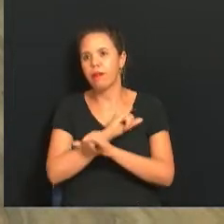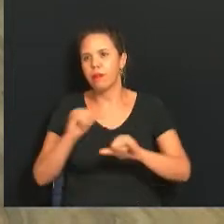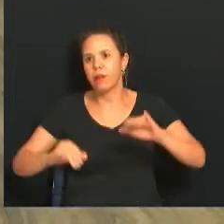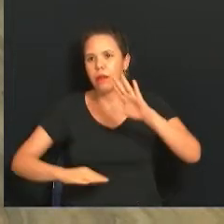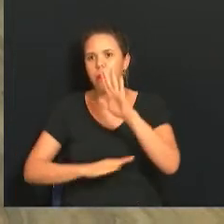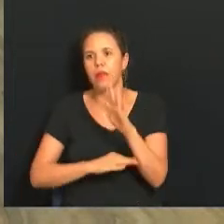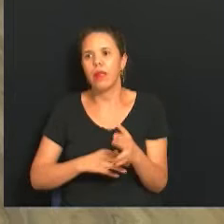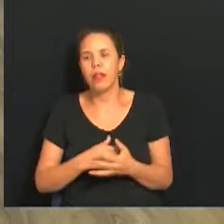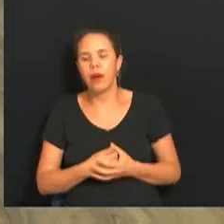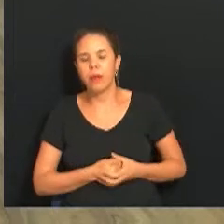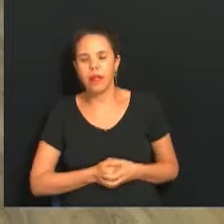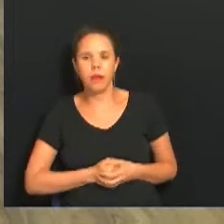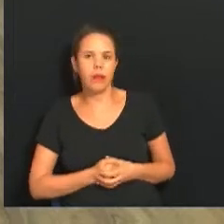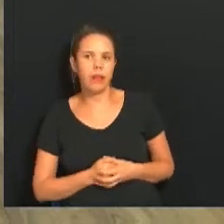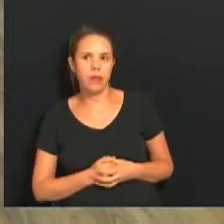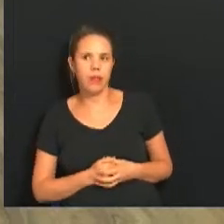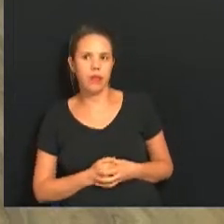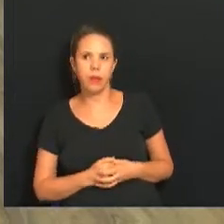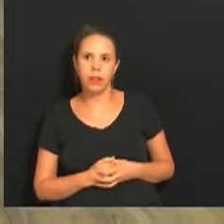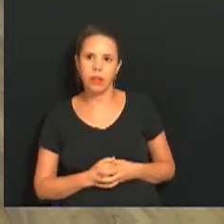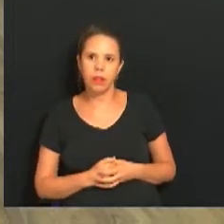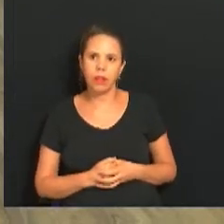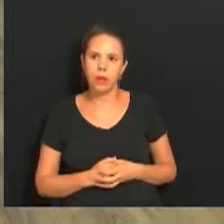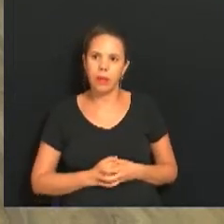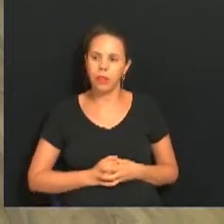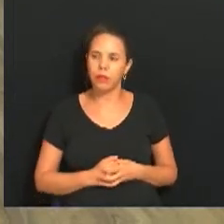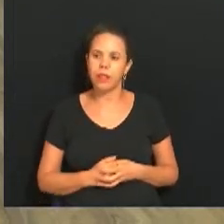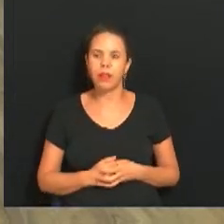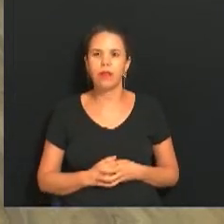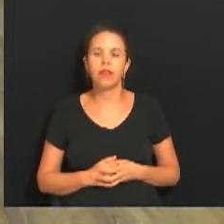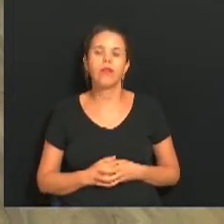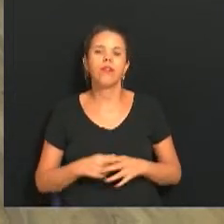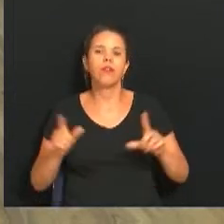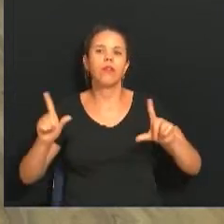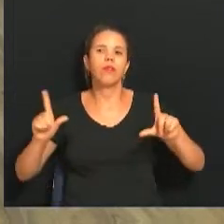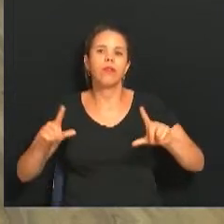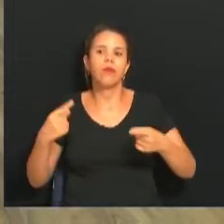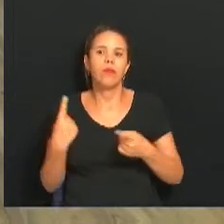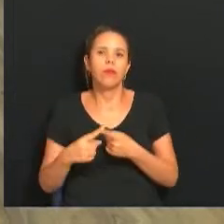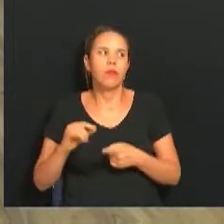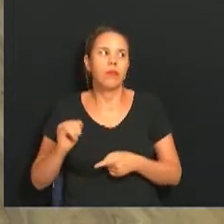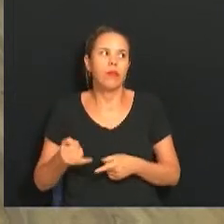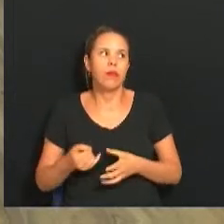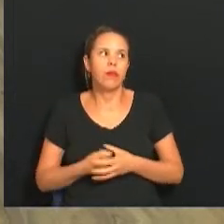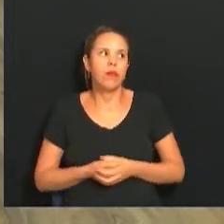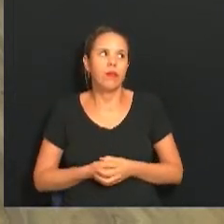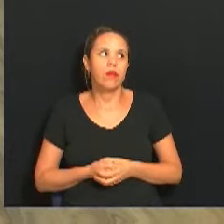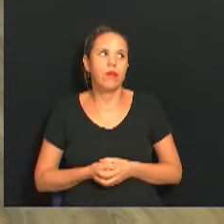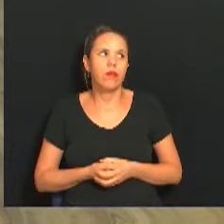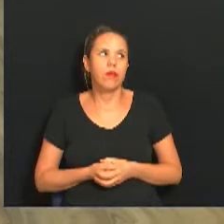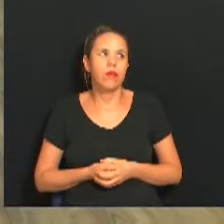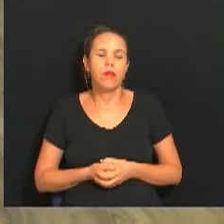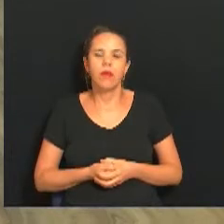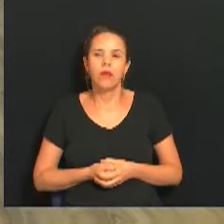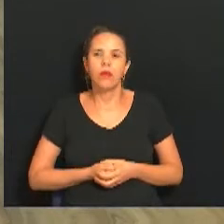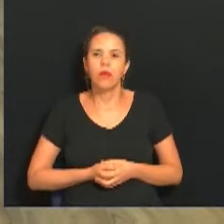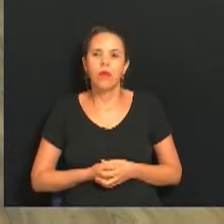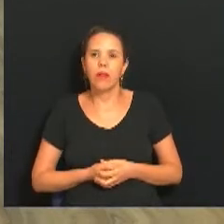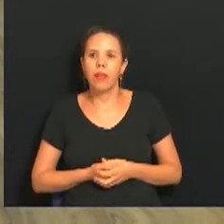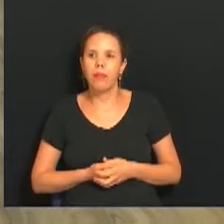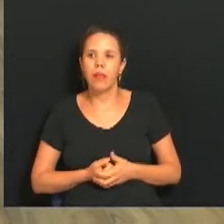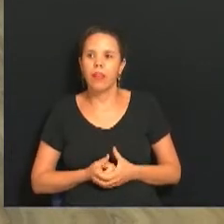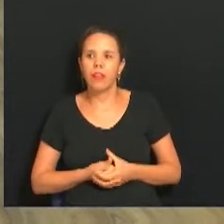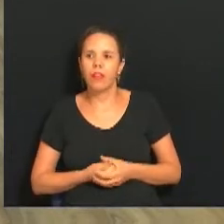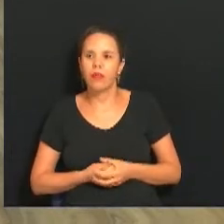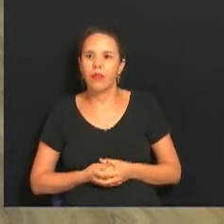Então, Mirna Abreu, já aproveita a sua presença aqui nos nossos estúdios, até porque a gente tem uma mudança aqui na Câmara de Campinas que